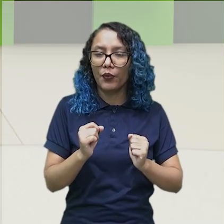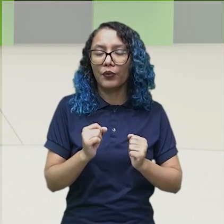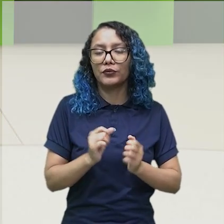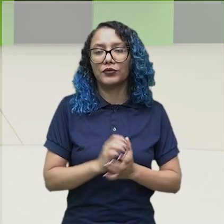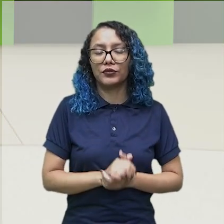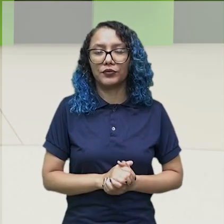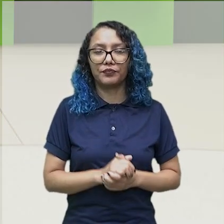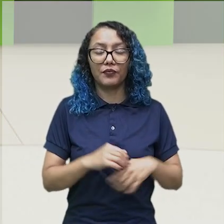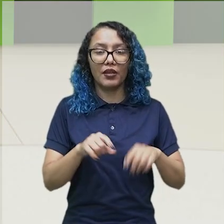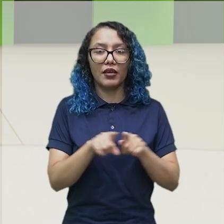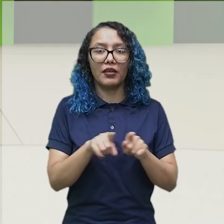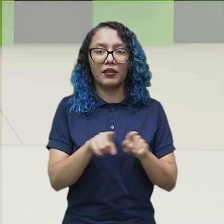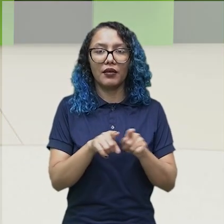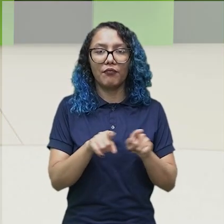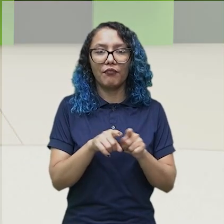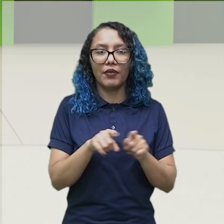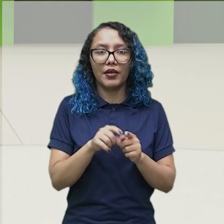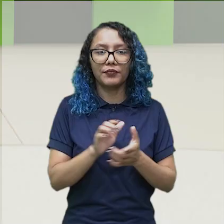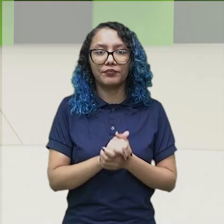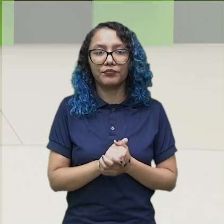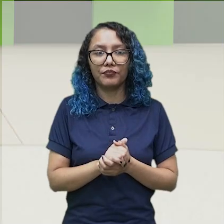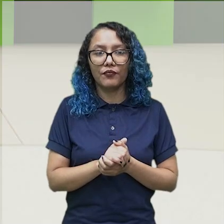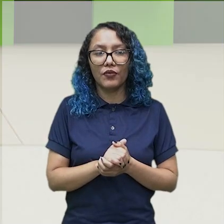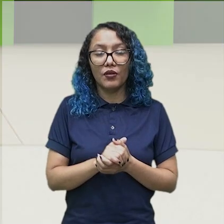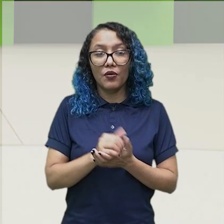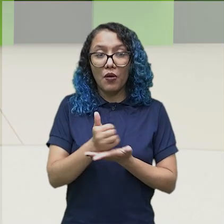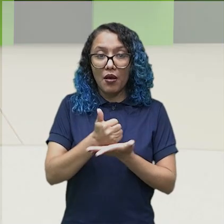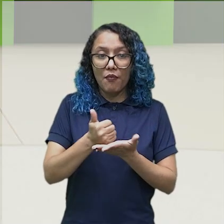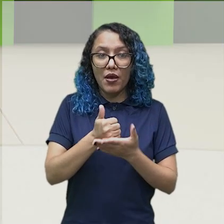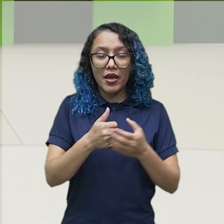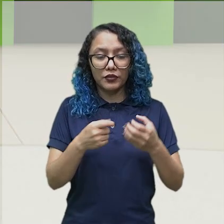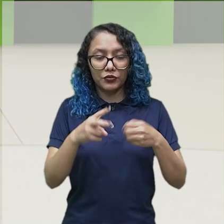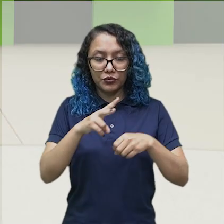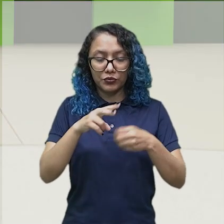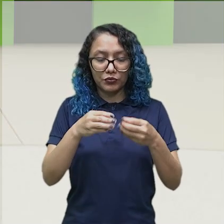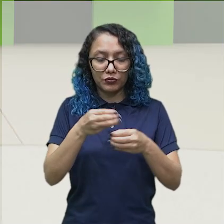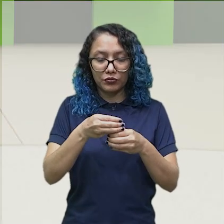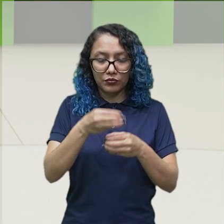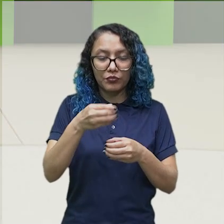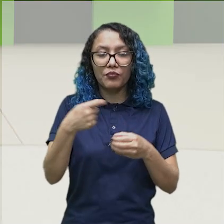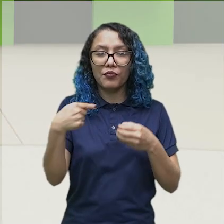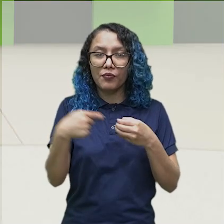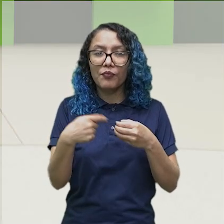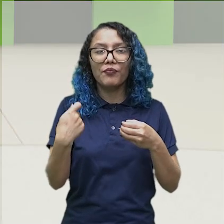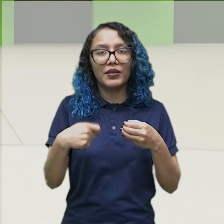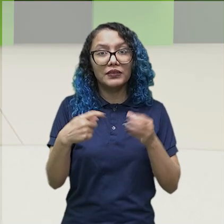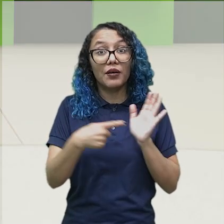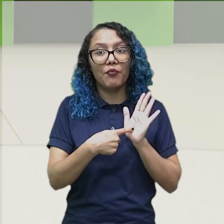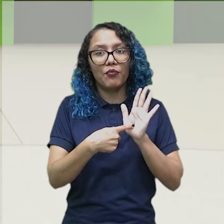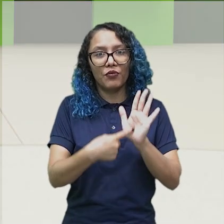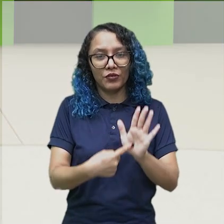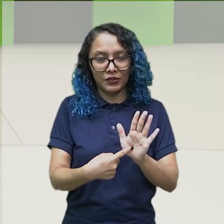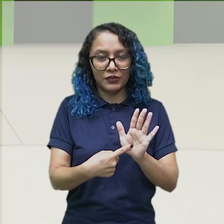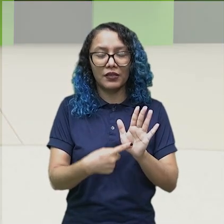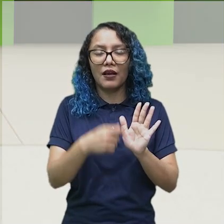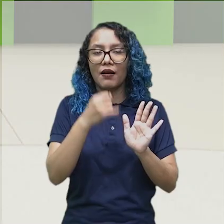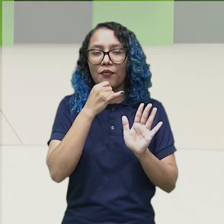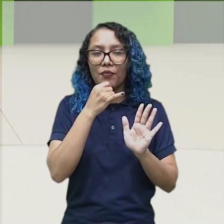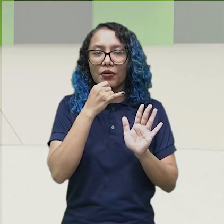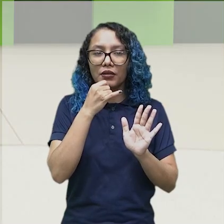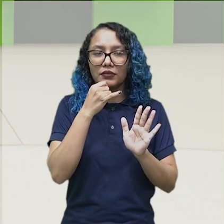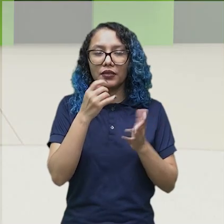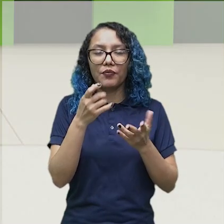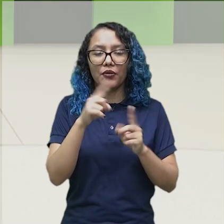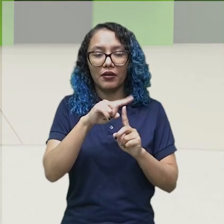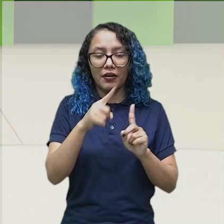né, o frasco, né, precisa indicar esse tipo de situação, que é justamente para, por exemplo, a